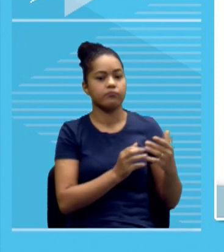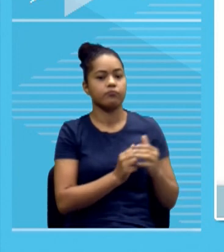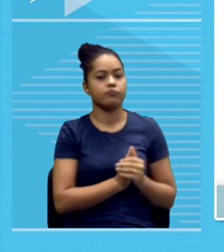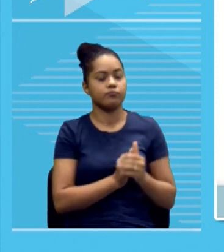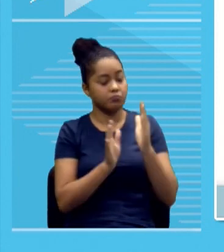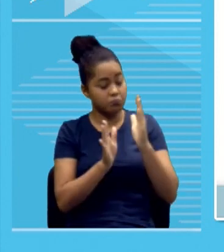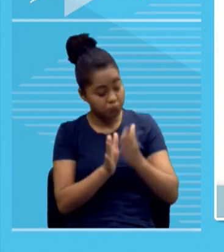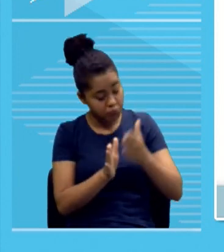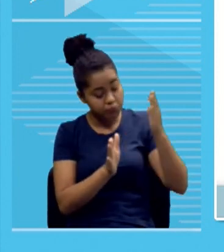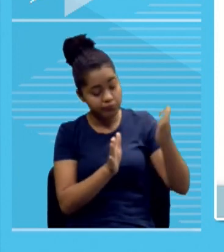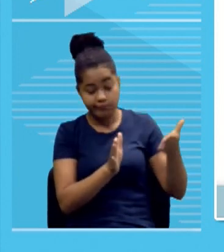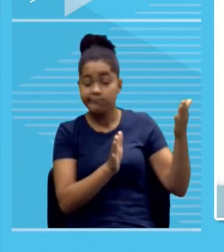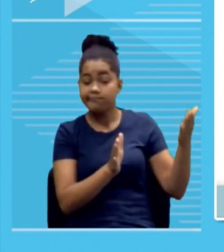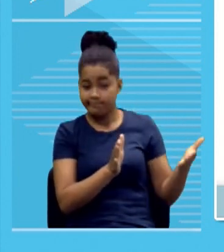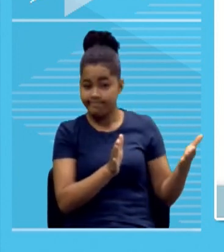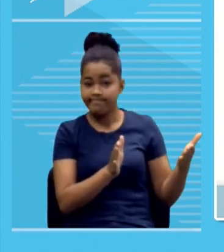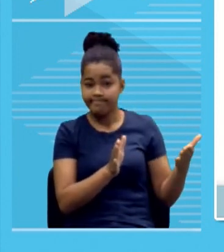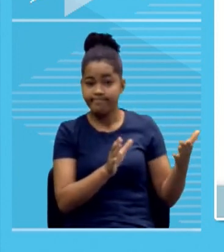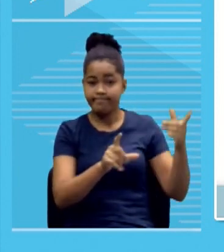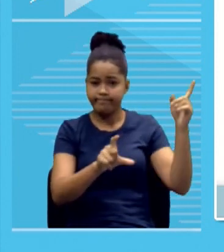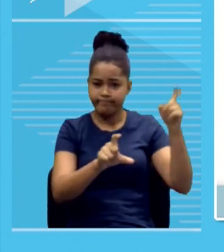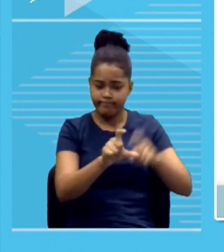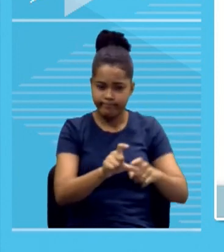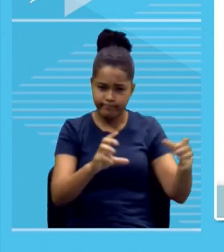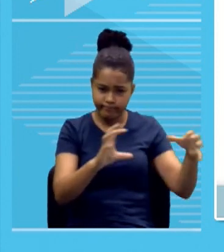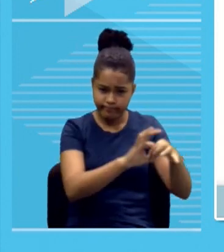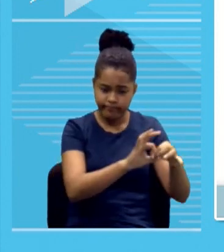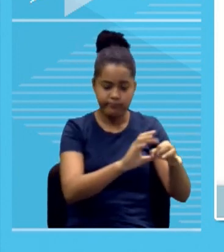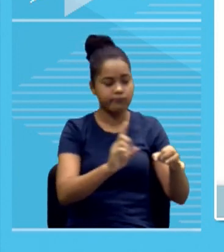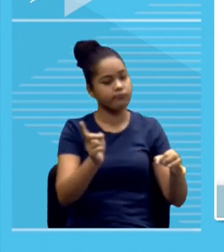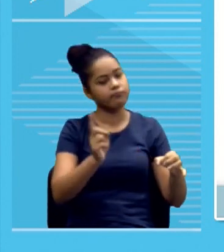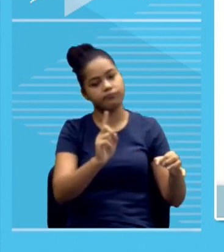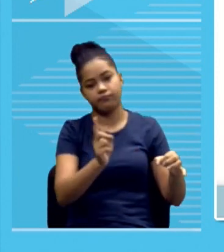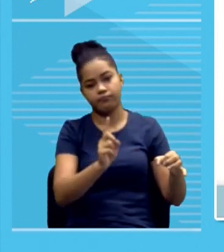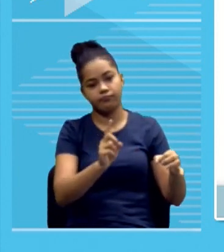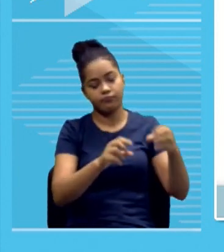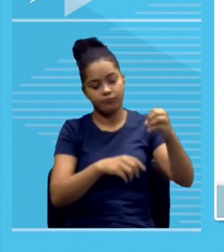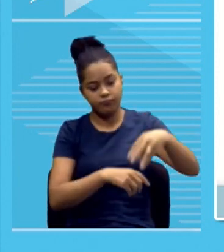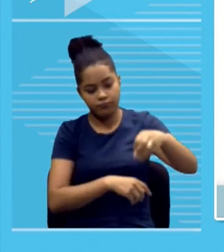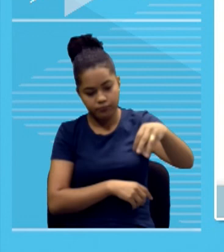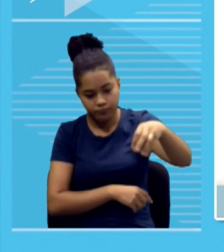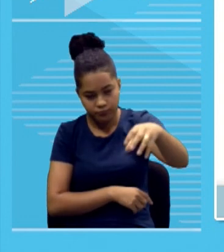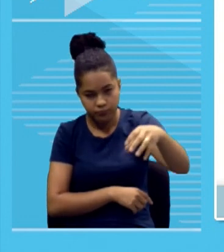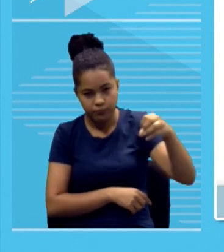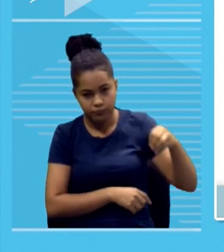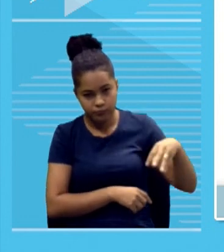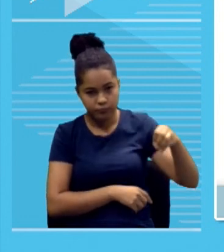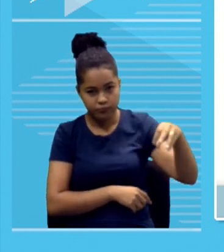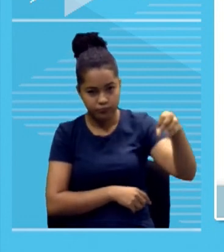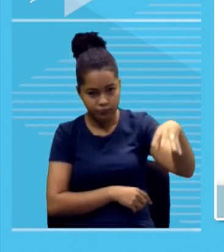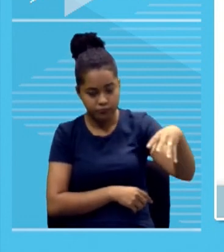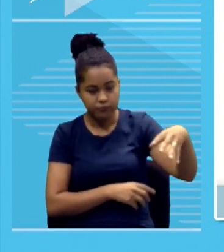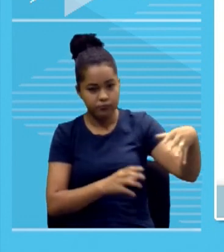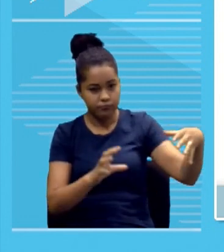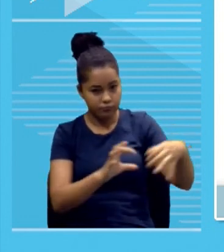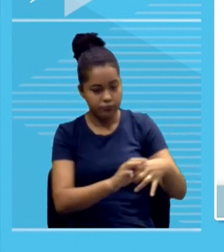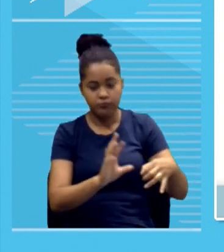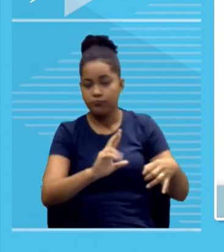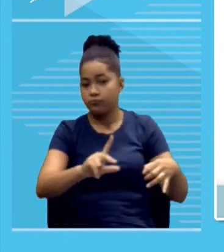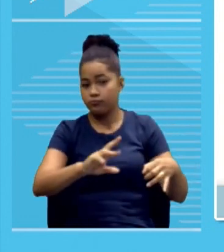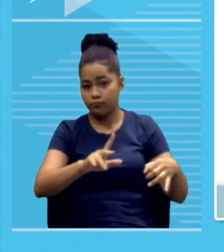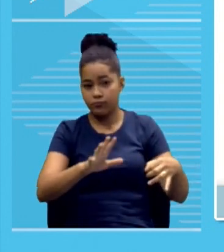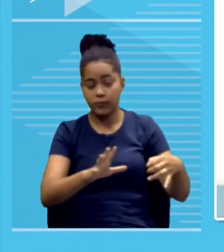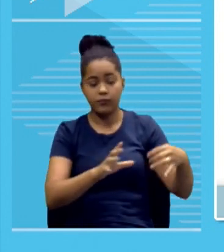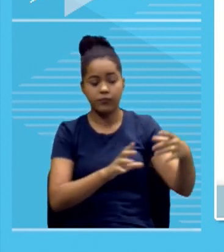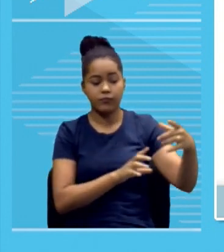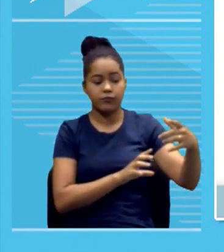paralelo, porque eles são independentes, beleza? Eles têm valores aí que não se misturam. Se eu apagar um interruptor